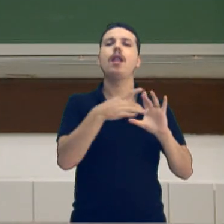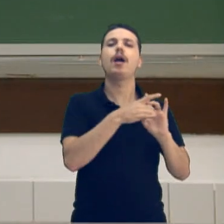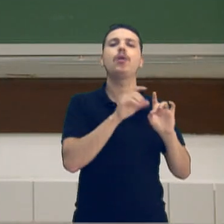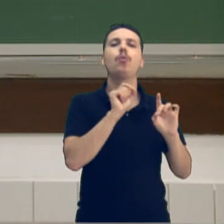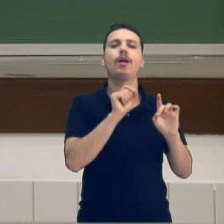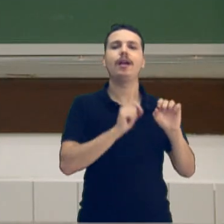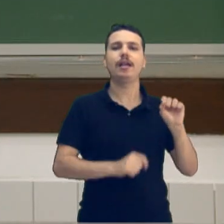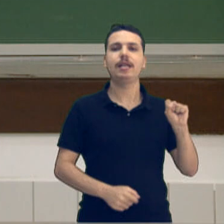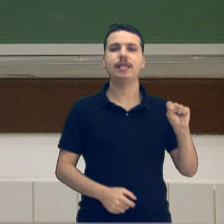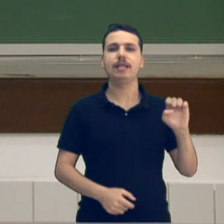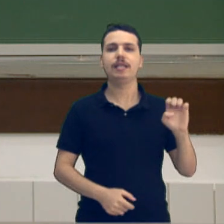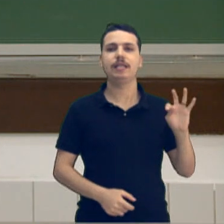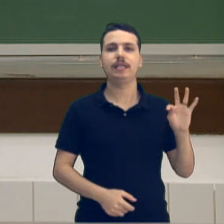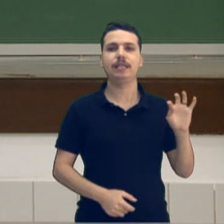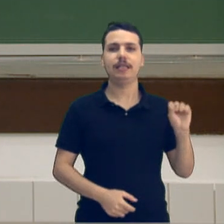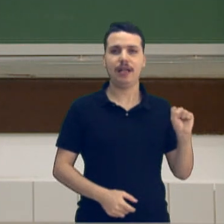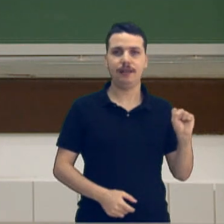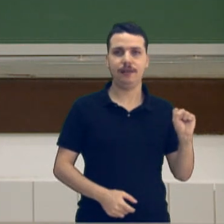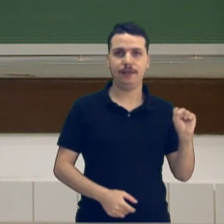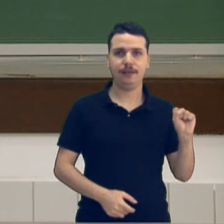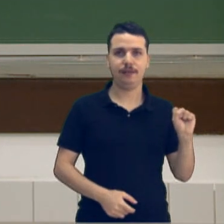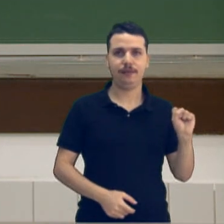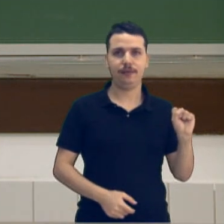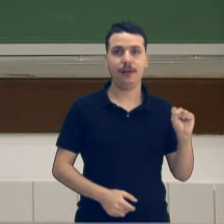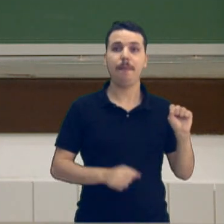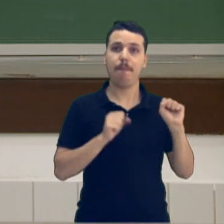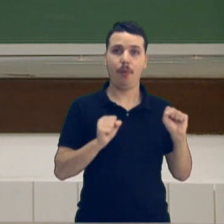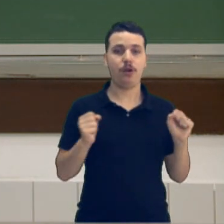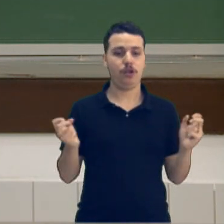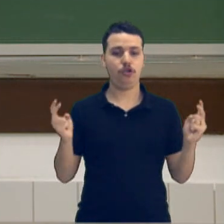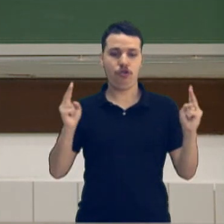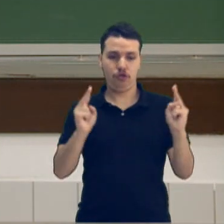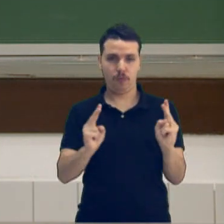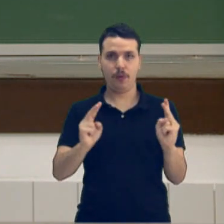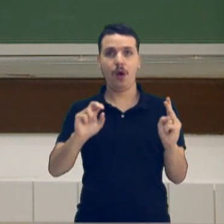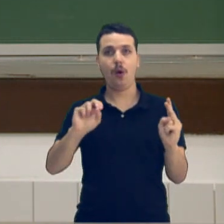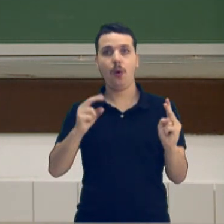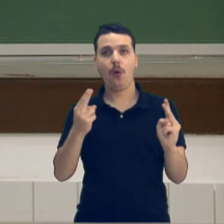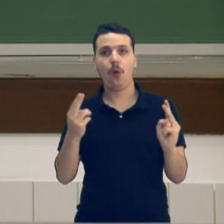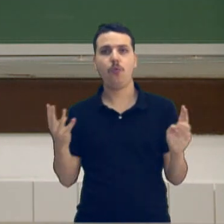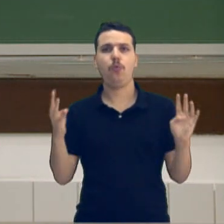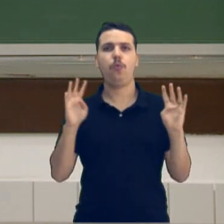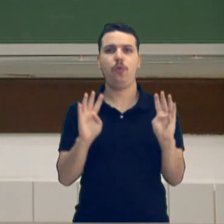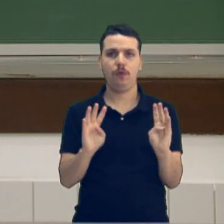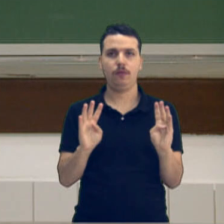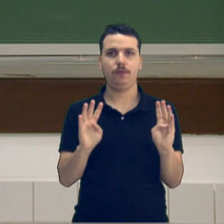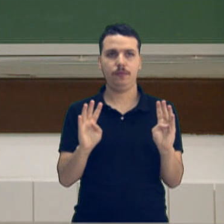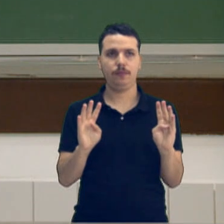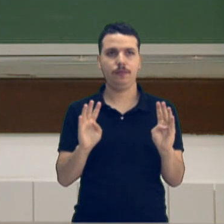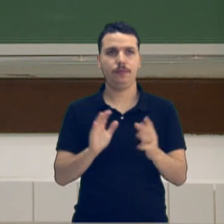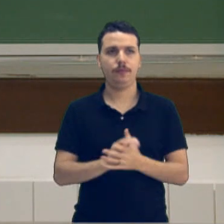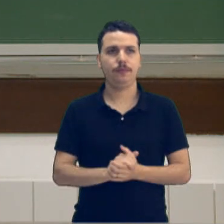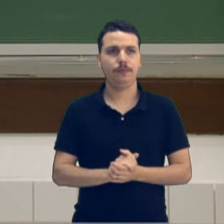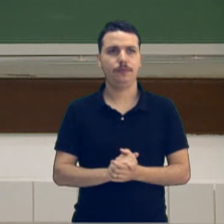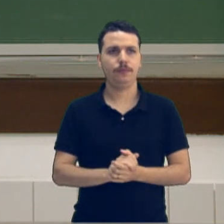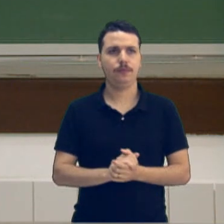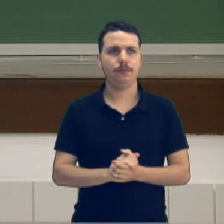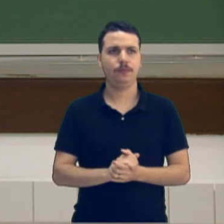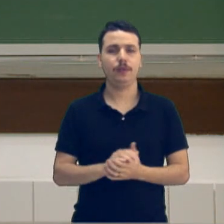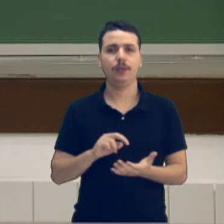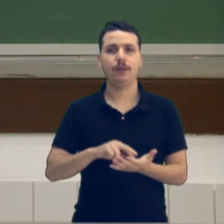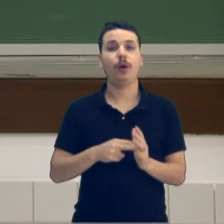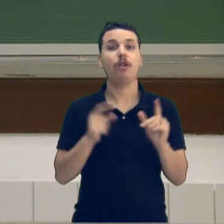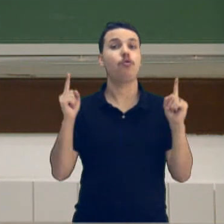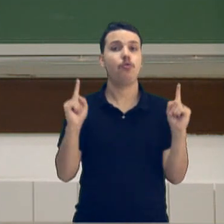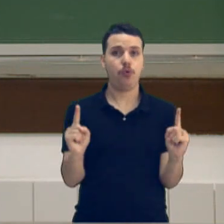né? Quantos sets? Ele pode ser disputado em duplas ou em quartetos, né? Que são 4 pessoas, são 2 duplas